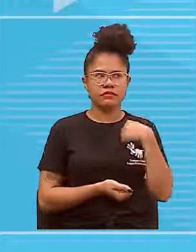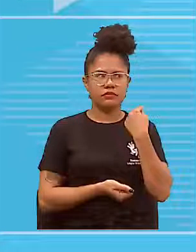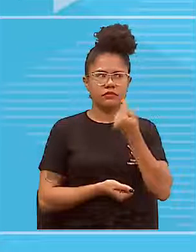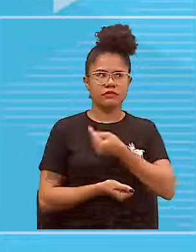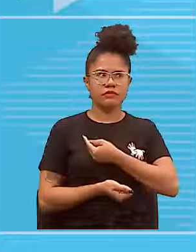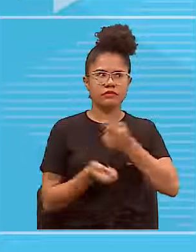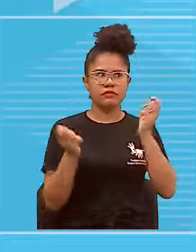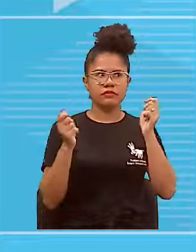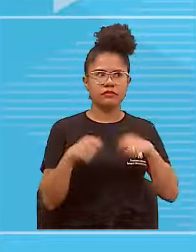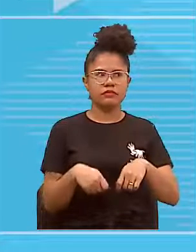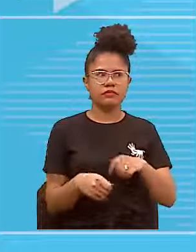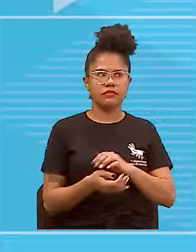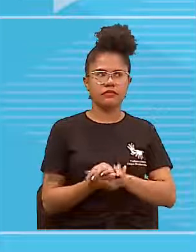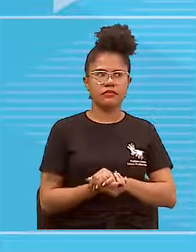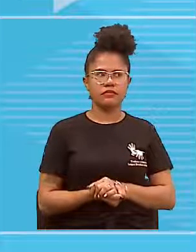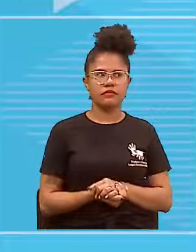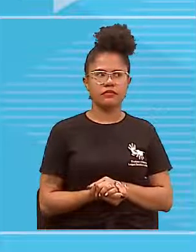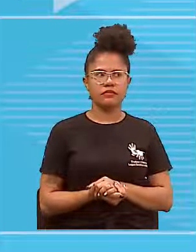em rol.